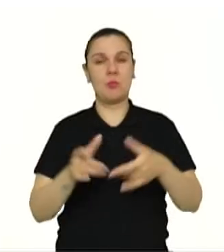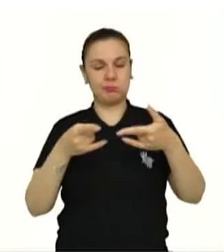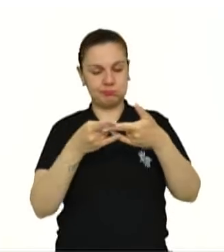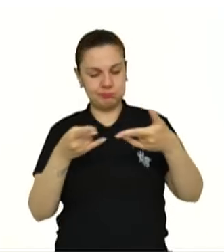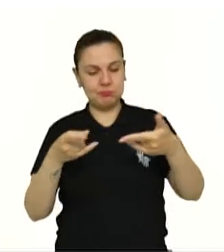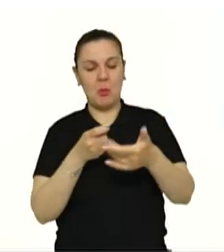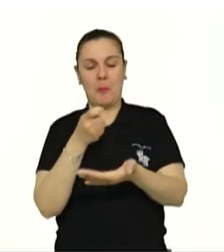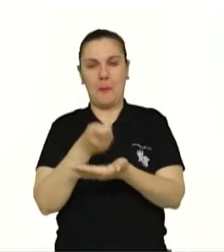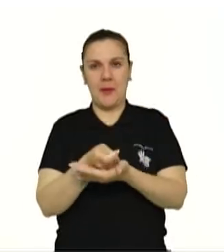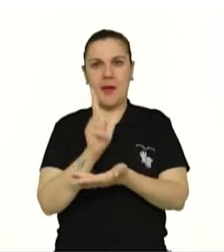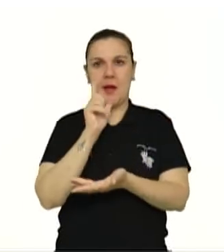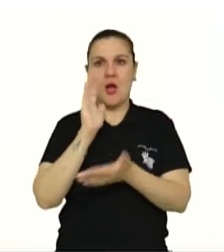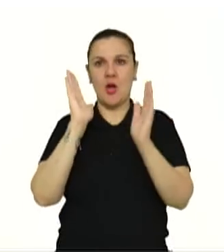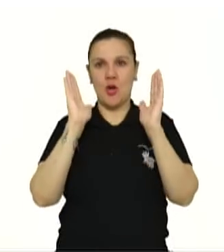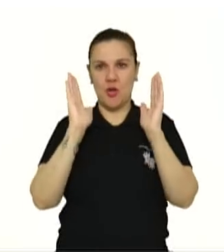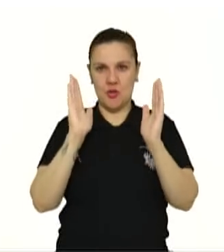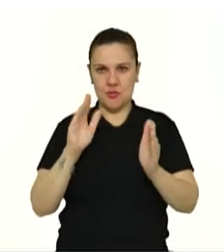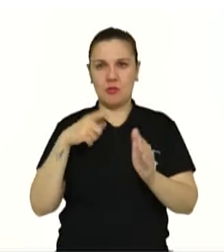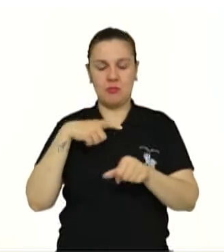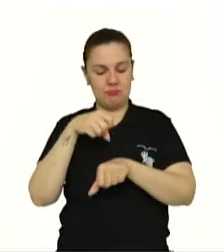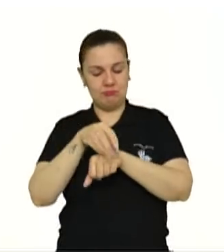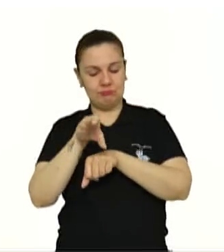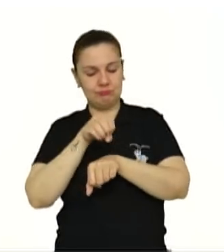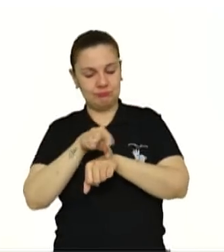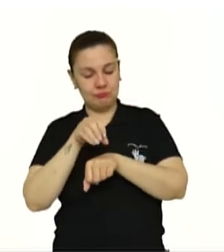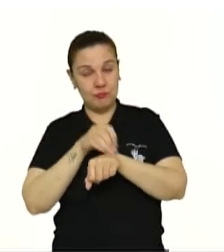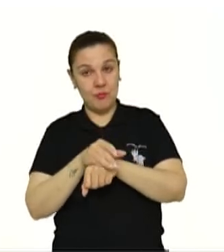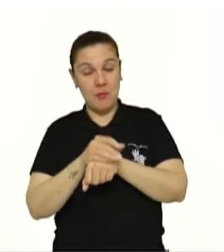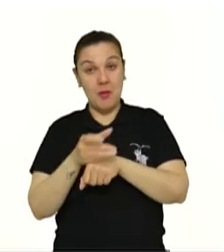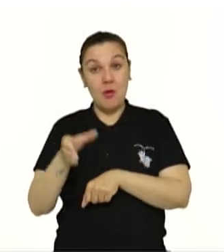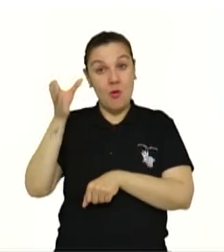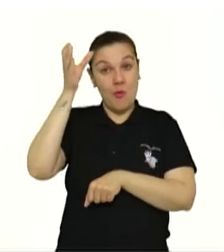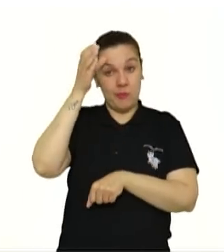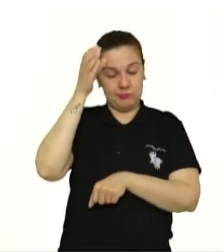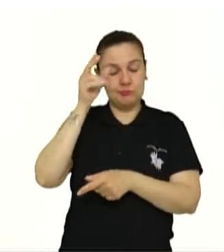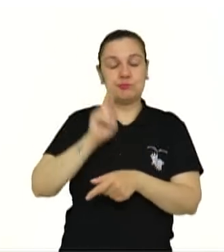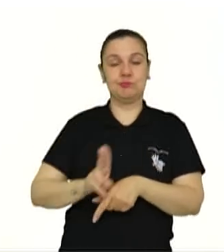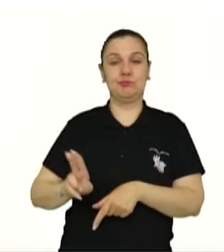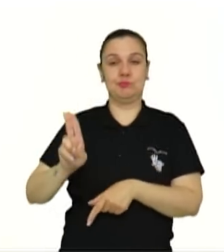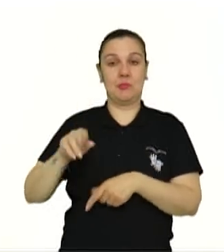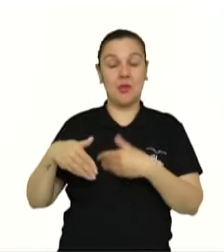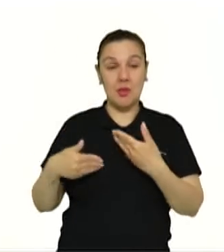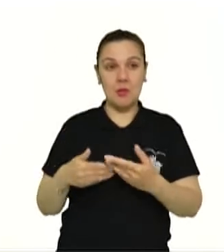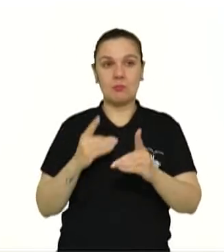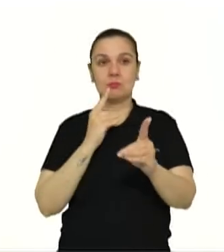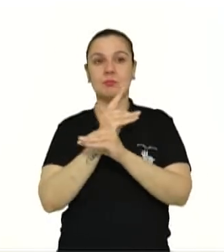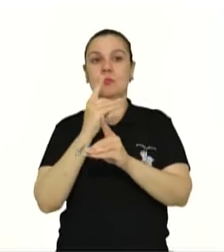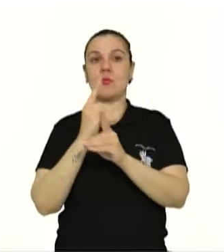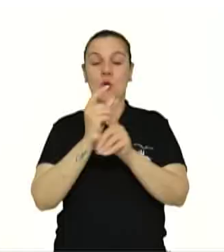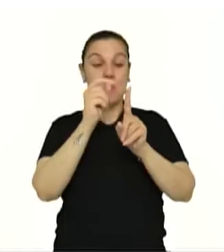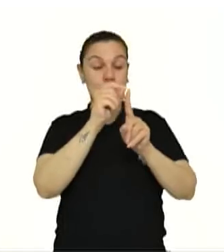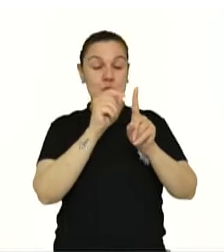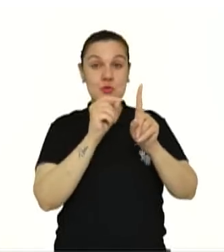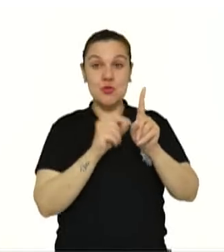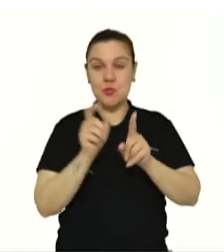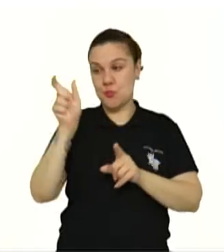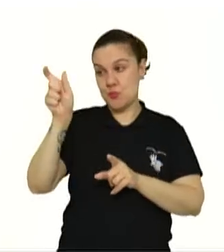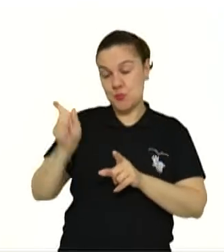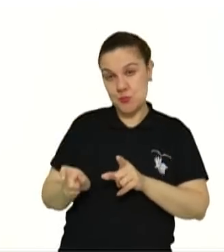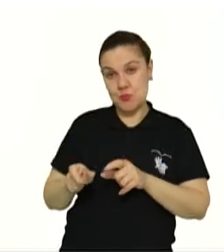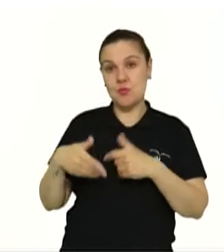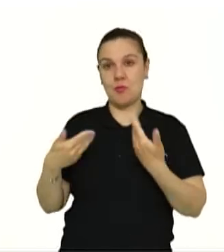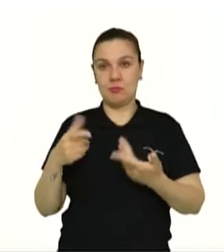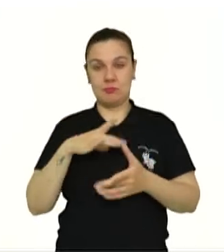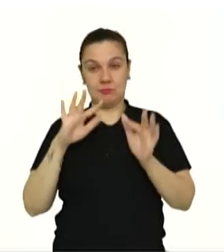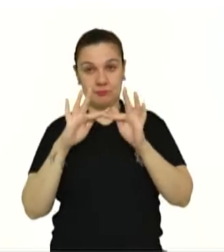de água já traziam algumas dicas para o consumo consciente. Identifique qual é o tipo de sujeito utilizado